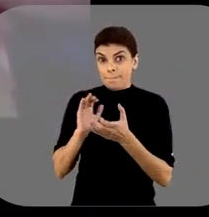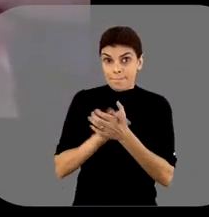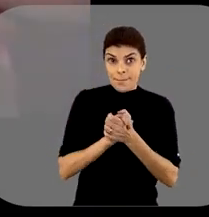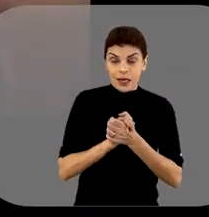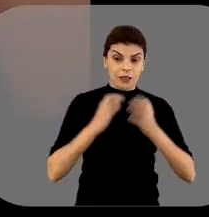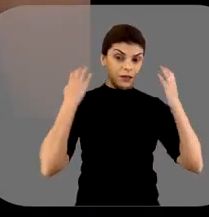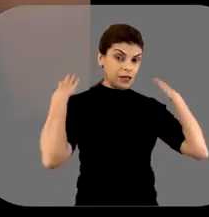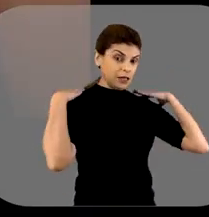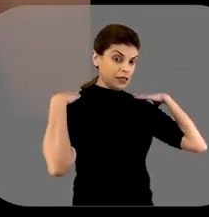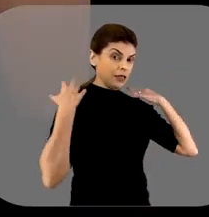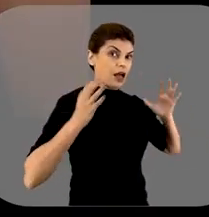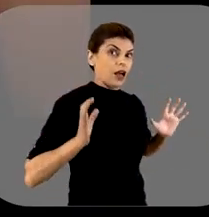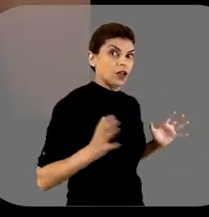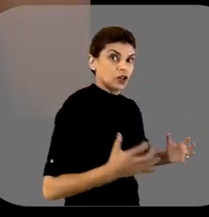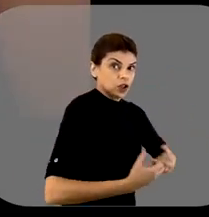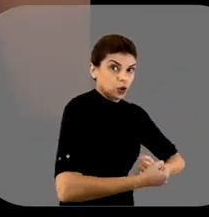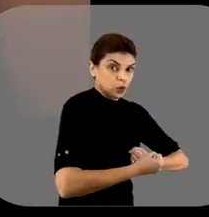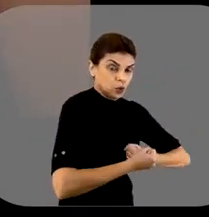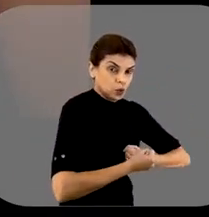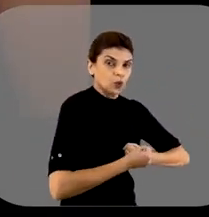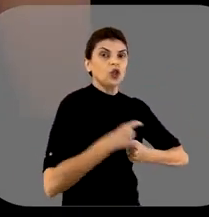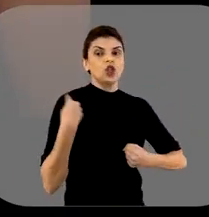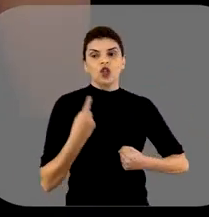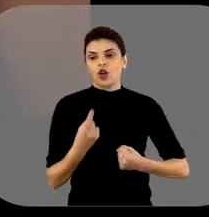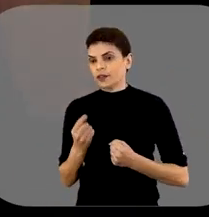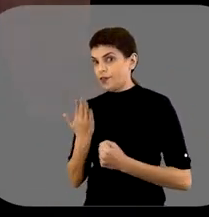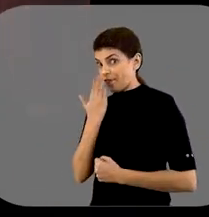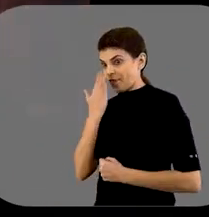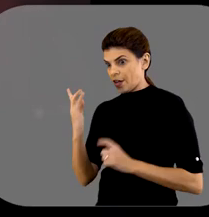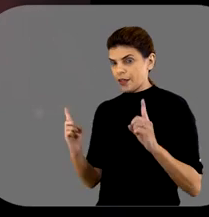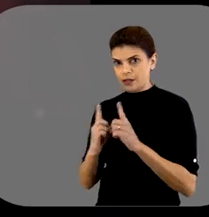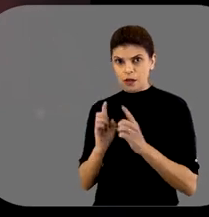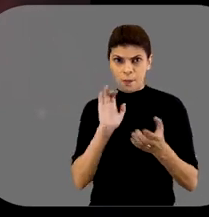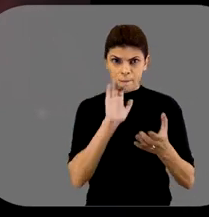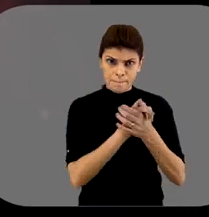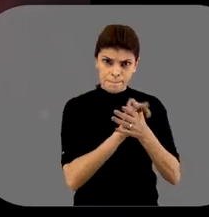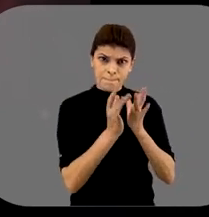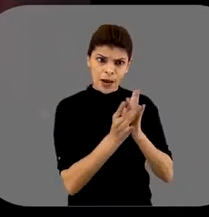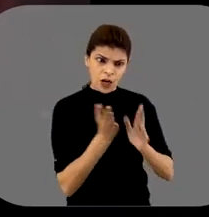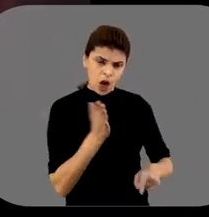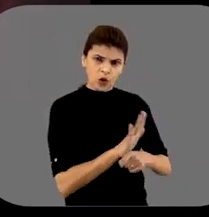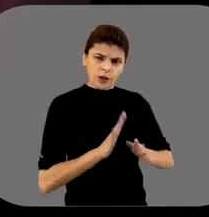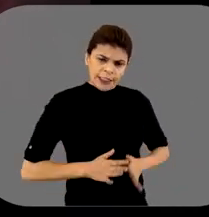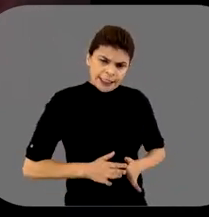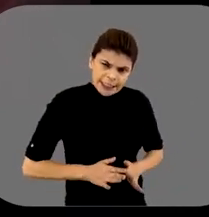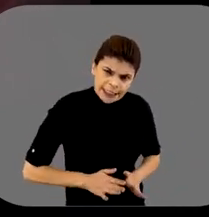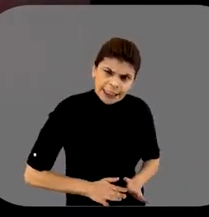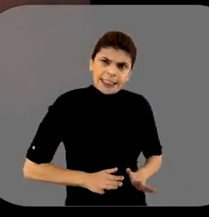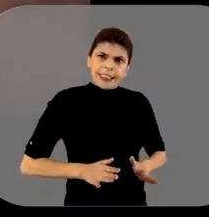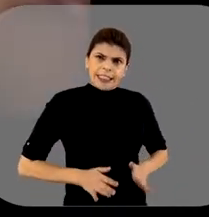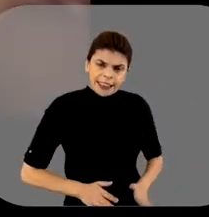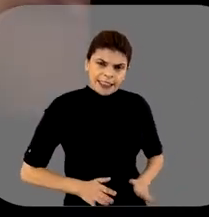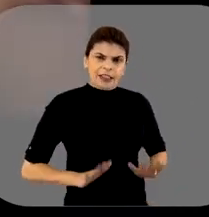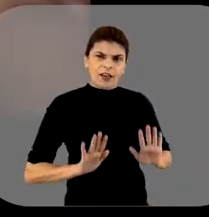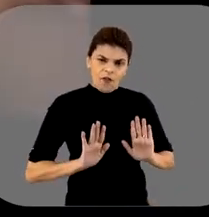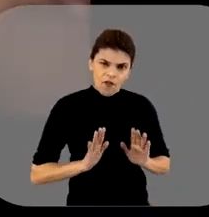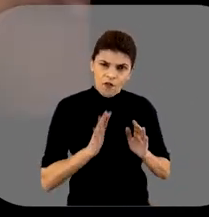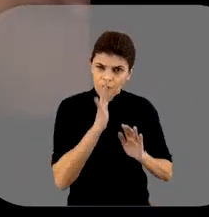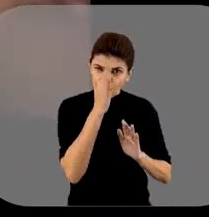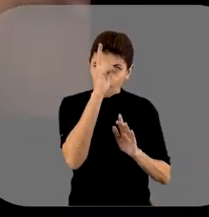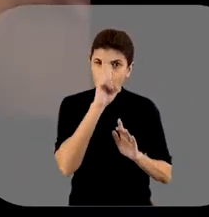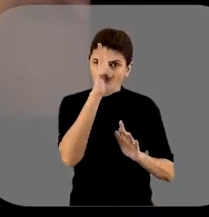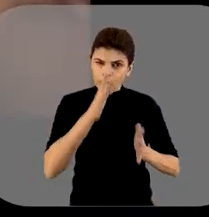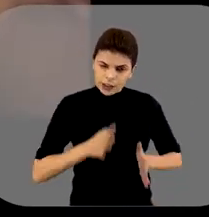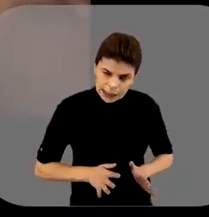bem aqui, aí a gente tá na frente. O marido ajuda a fazer força? Sim, ajuda bem aqui,